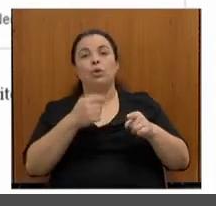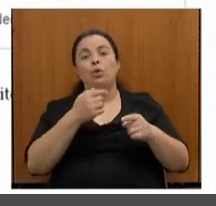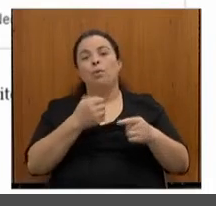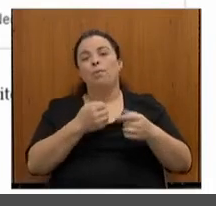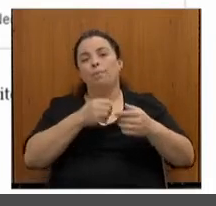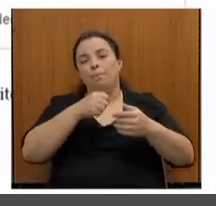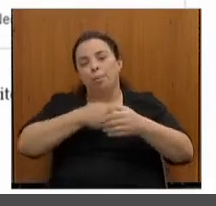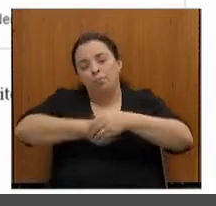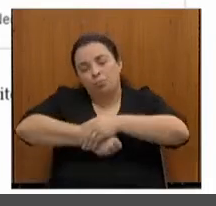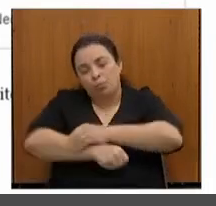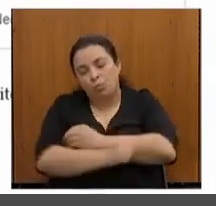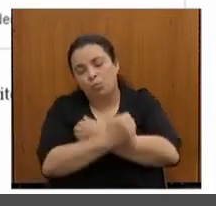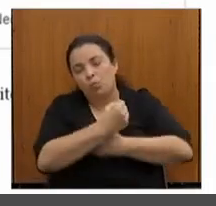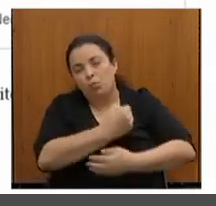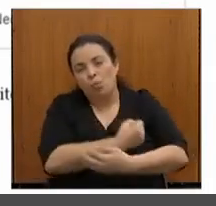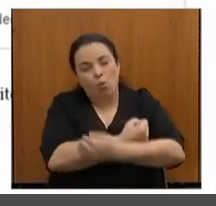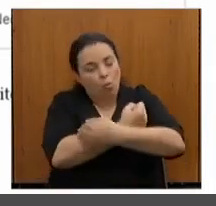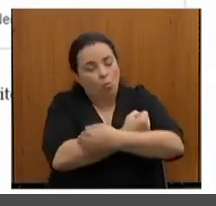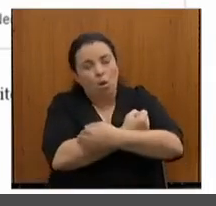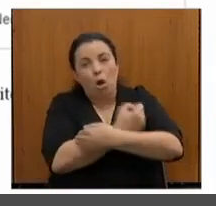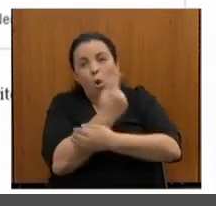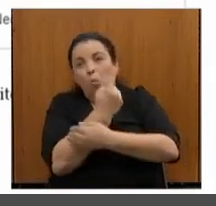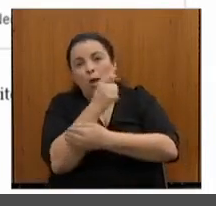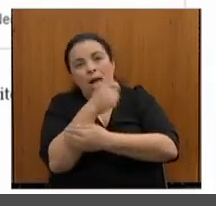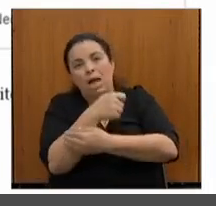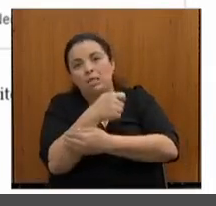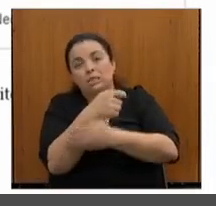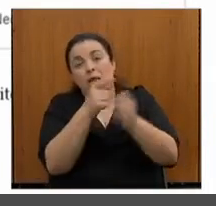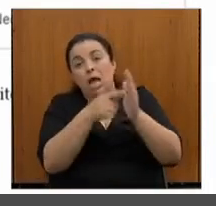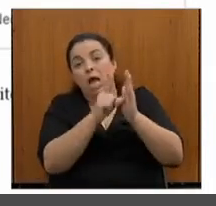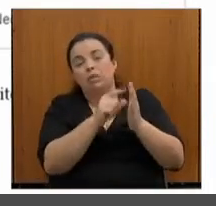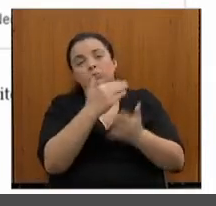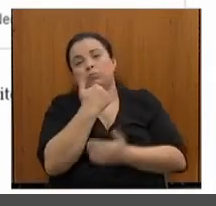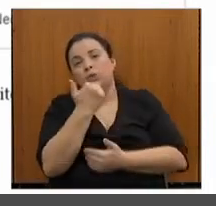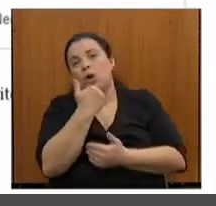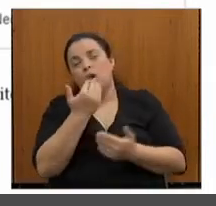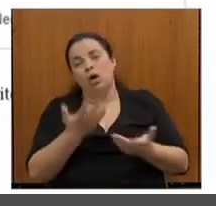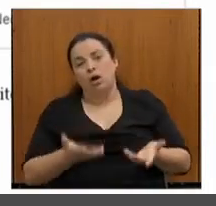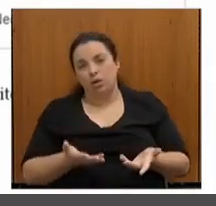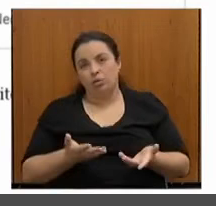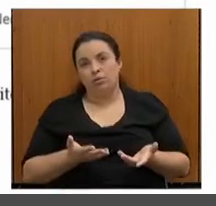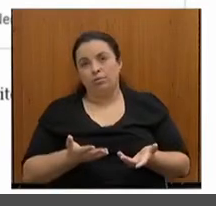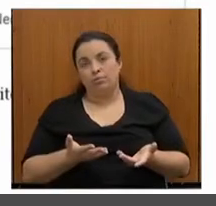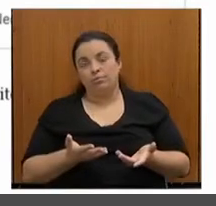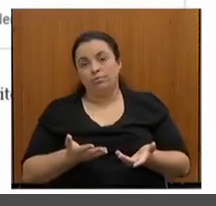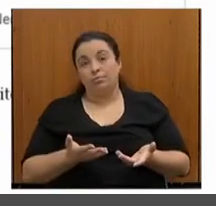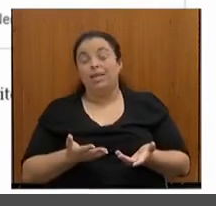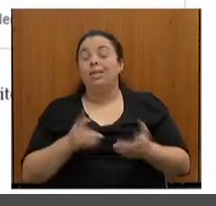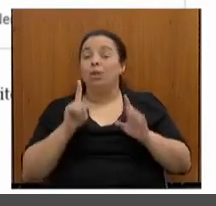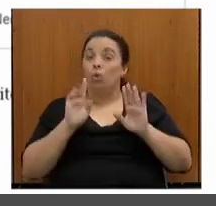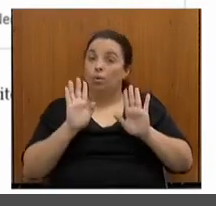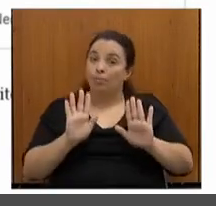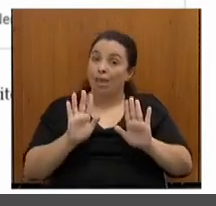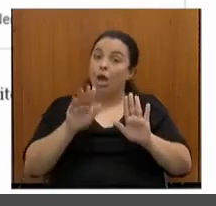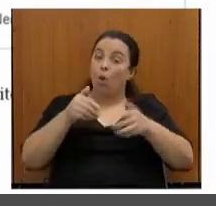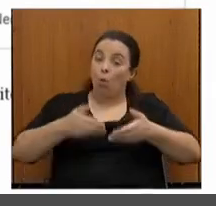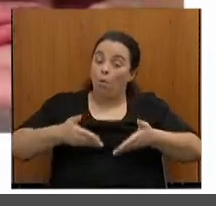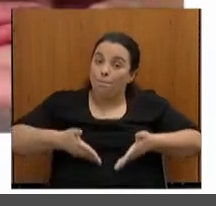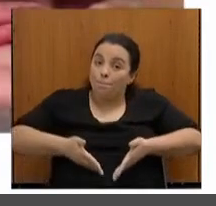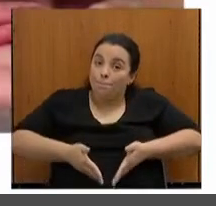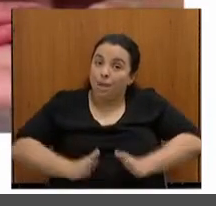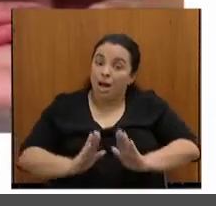qualidade do pré-natal, do parto seguro, é, de fato, acertada essa opção.